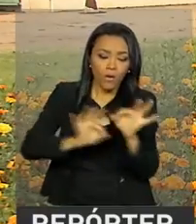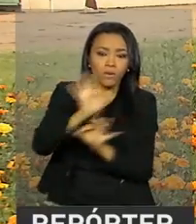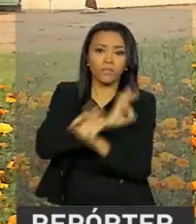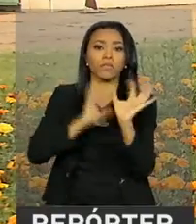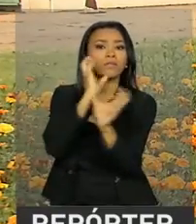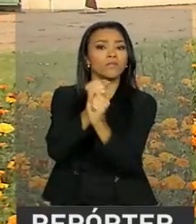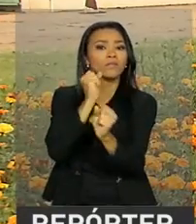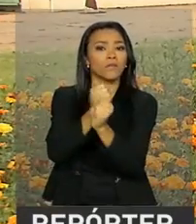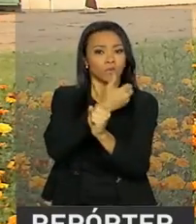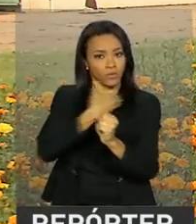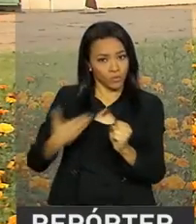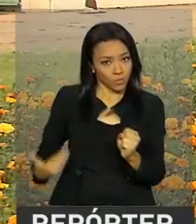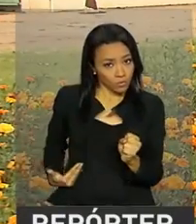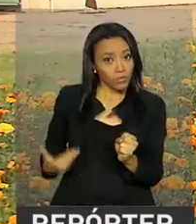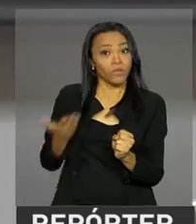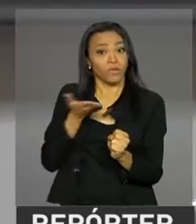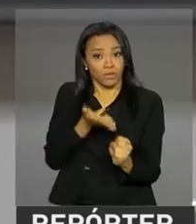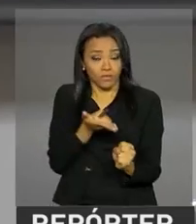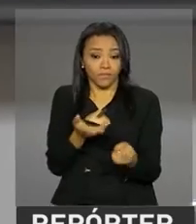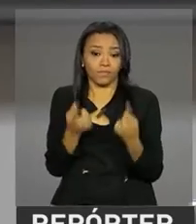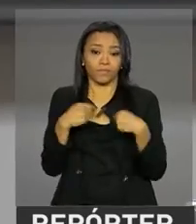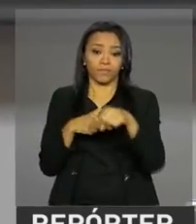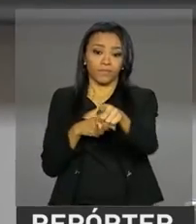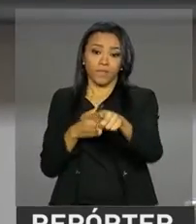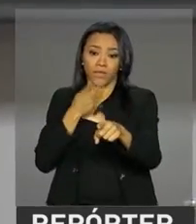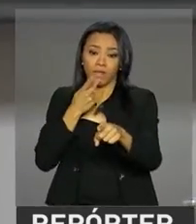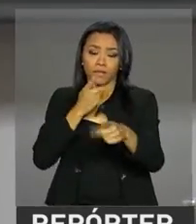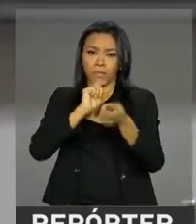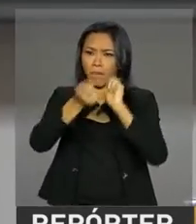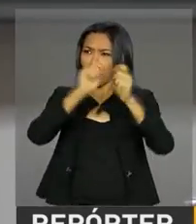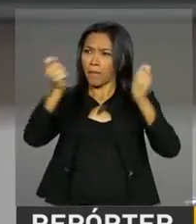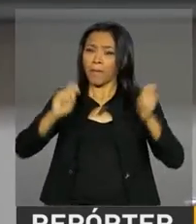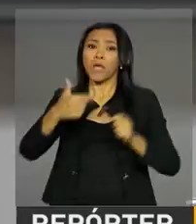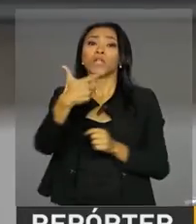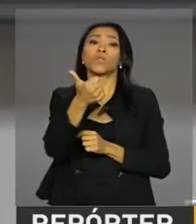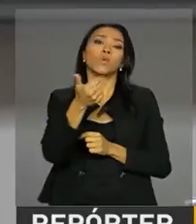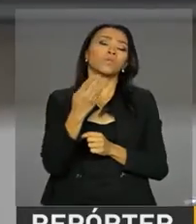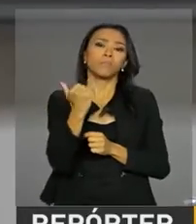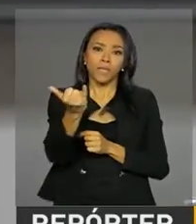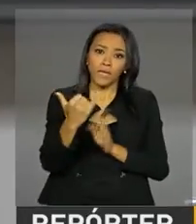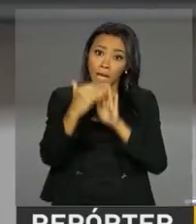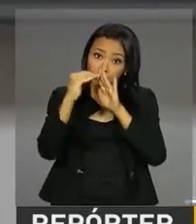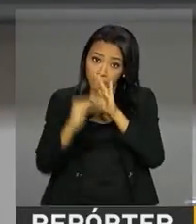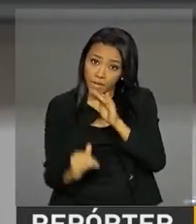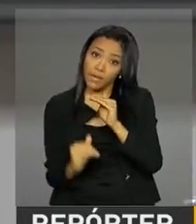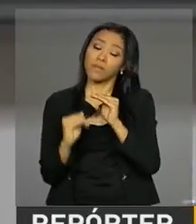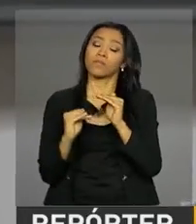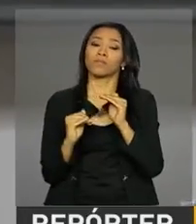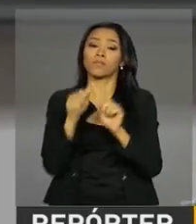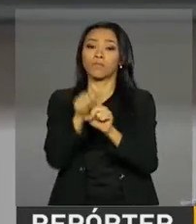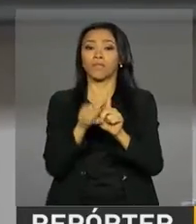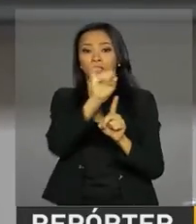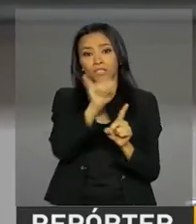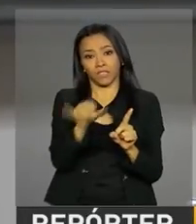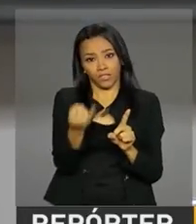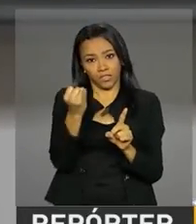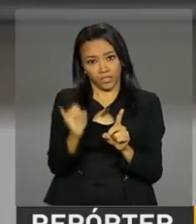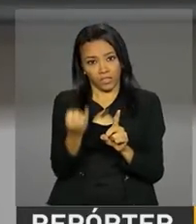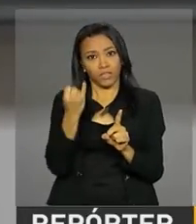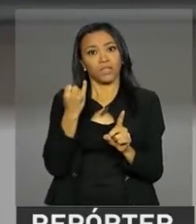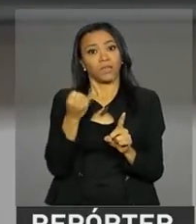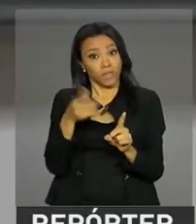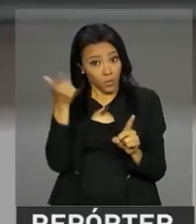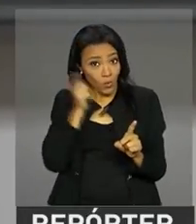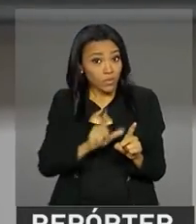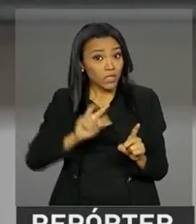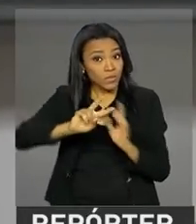e de uma menor pressão fiscal pagamos é 12 bilhões a menos de restos a pagar em janeiro e tivemos aí como